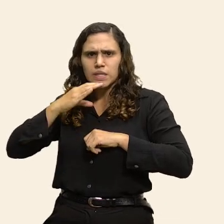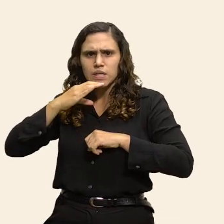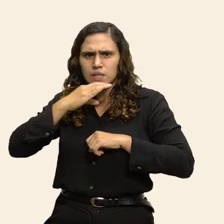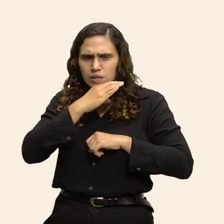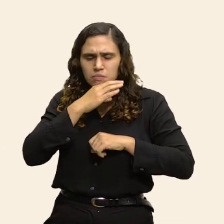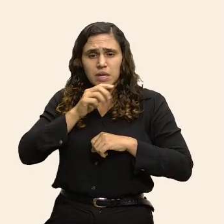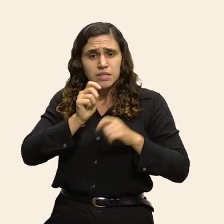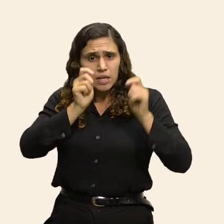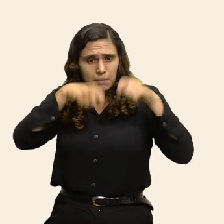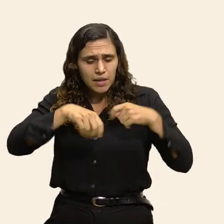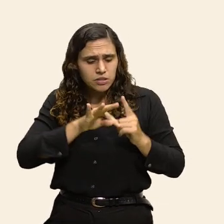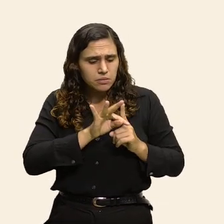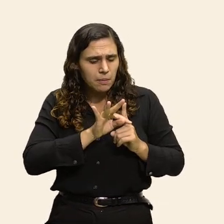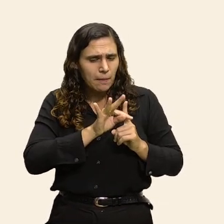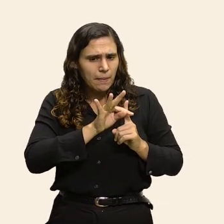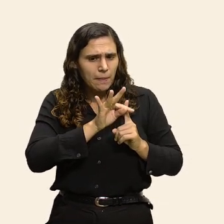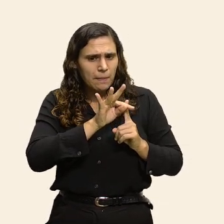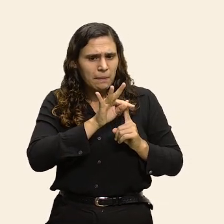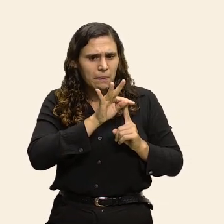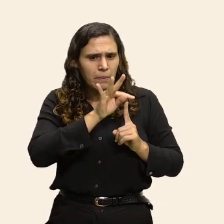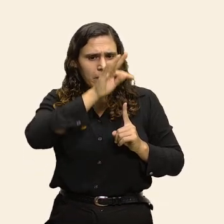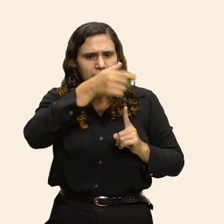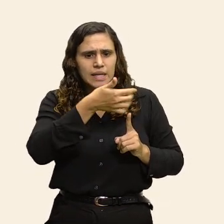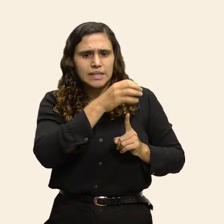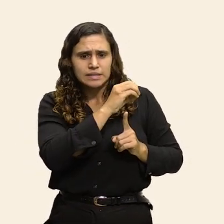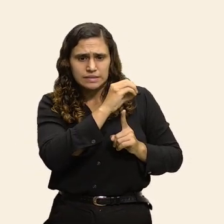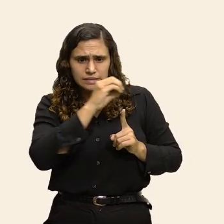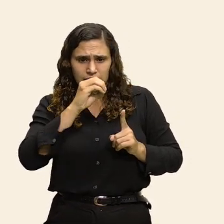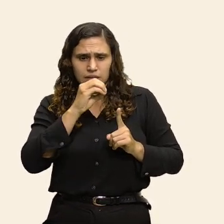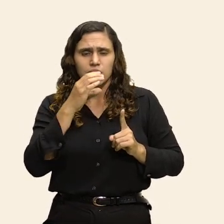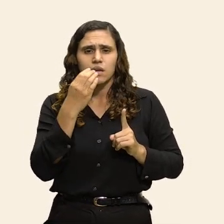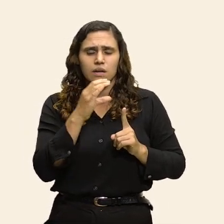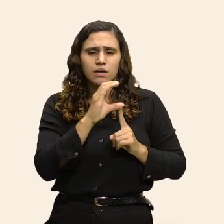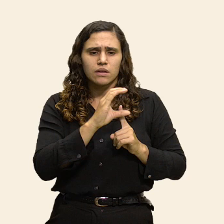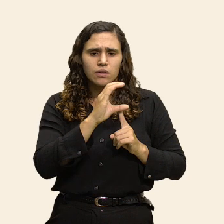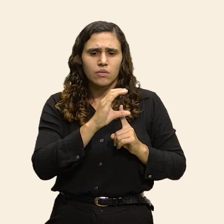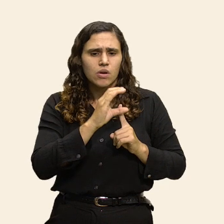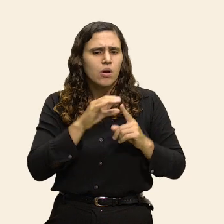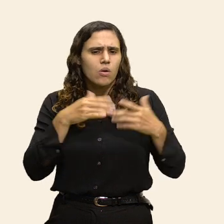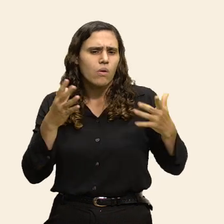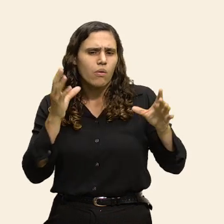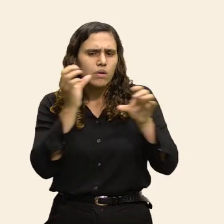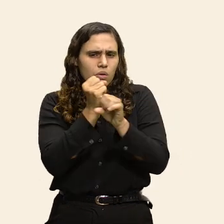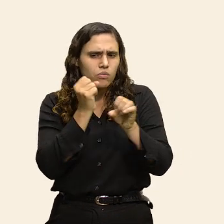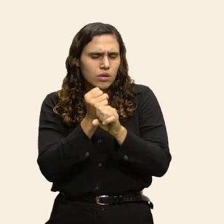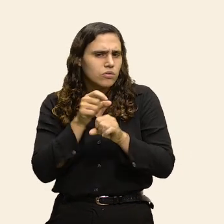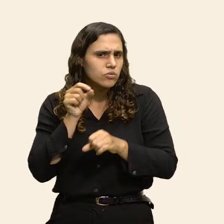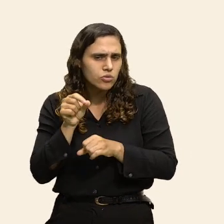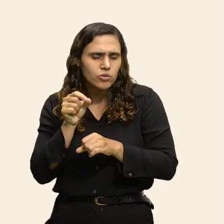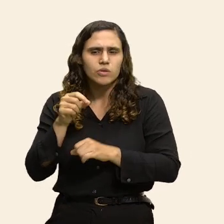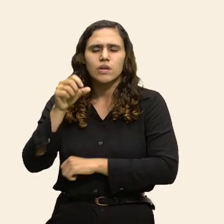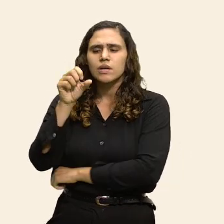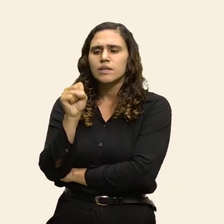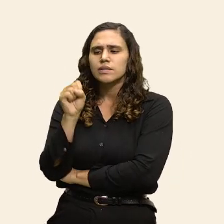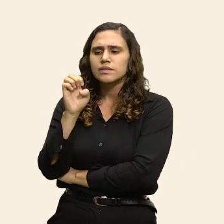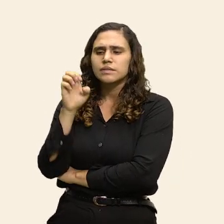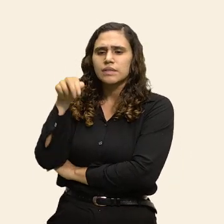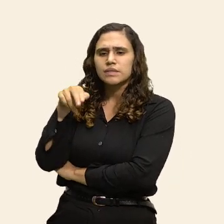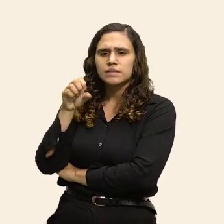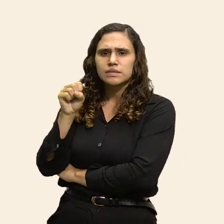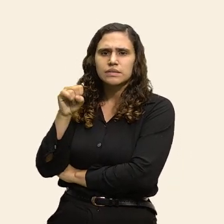a temperatura até chegar a 100 graus Celsius, olha só, aumenta a temperatura. Então nós vamos usar a equação do calor sensível. É de letra A,